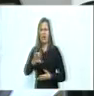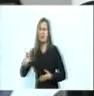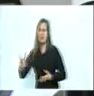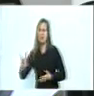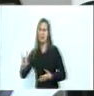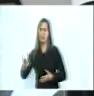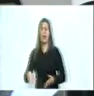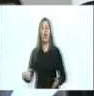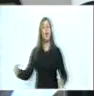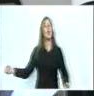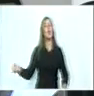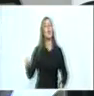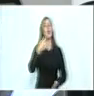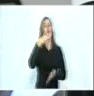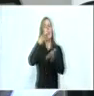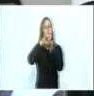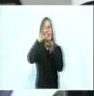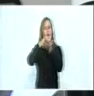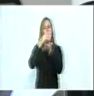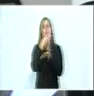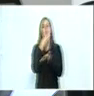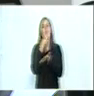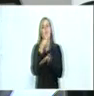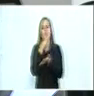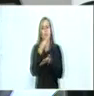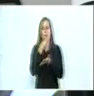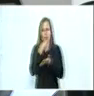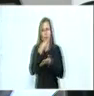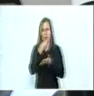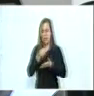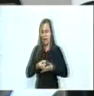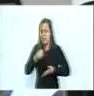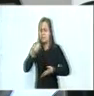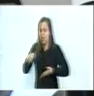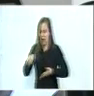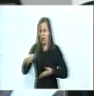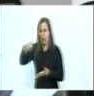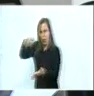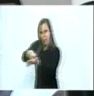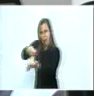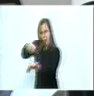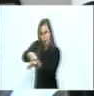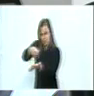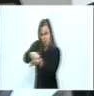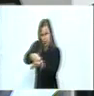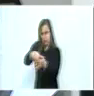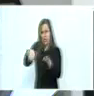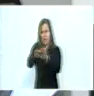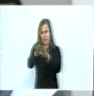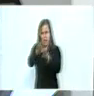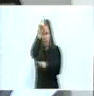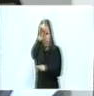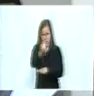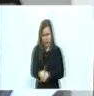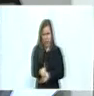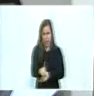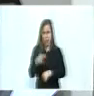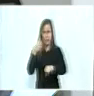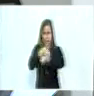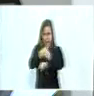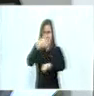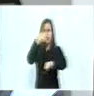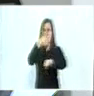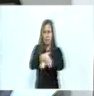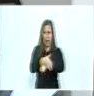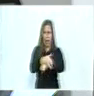nova realidade, o homem deve ser dado tanto a obrigação como o direito de participar da forma mais